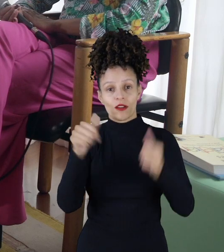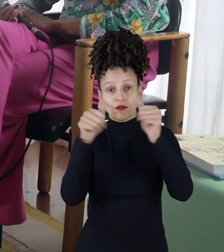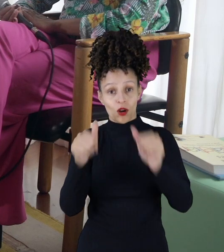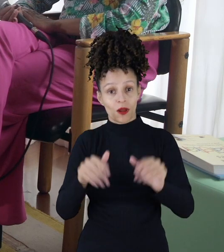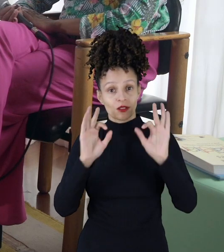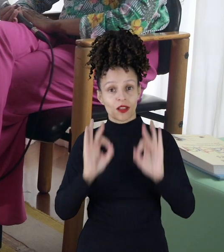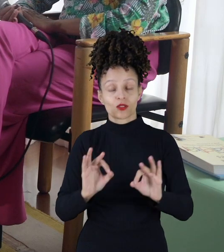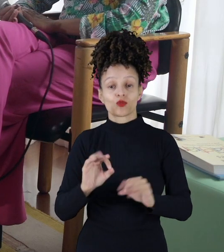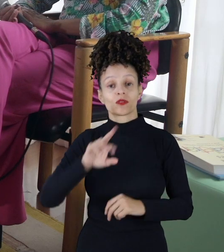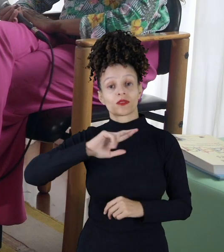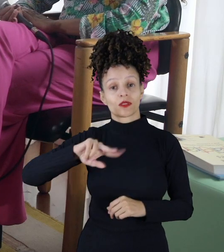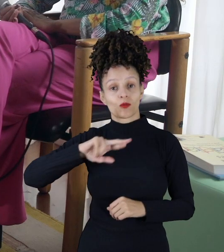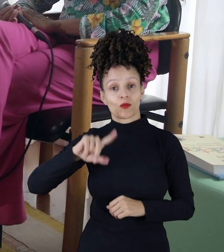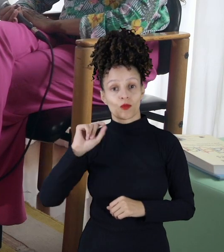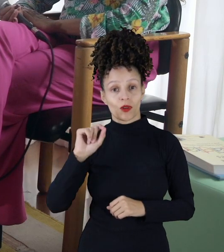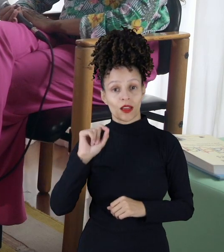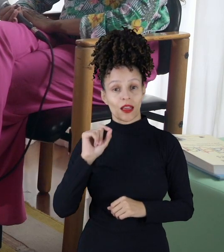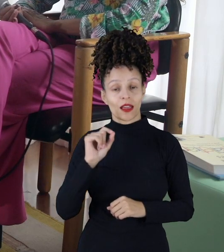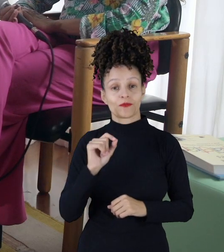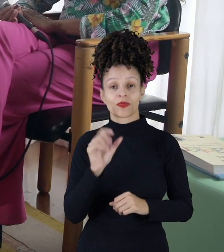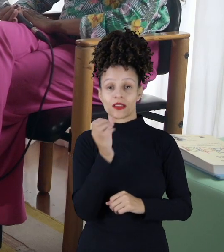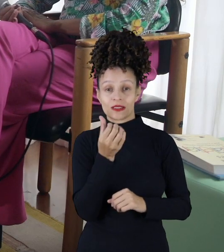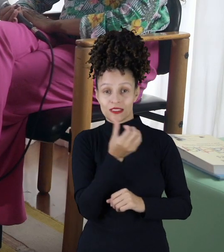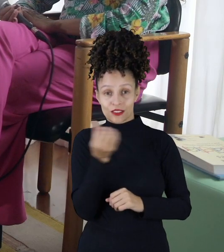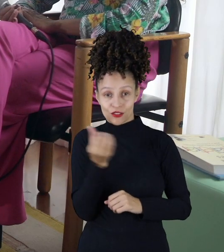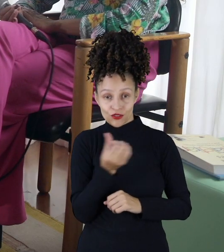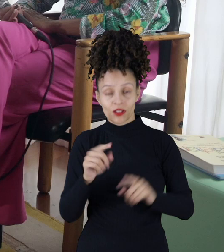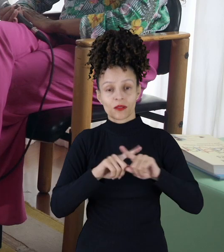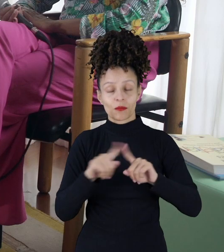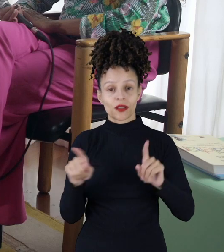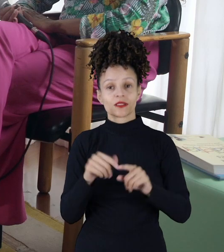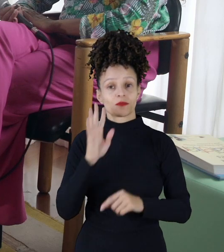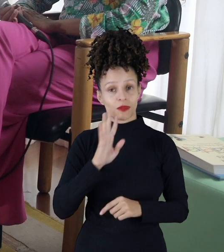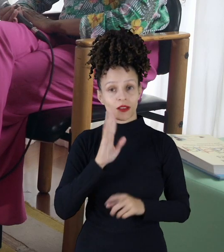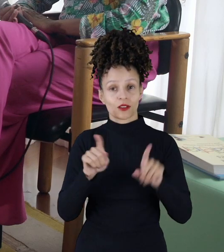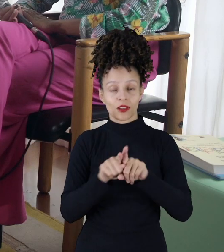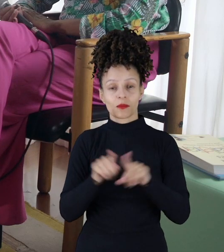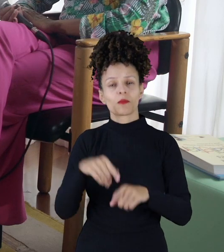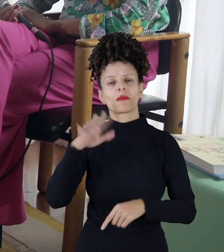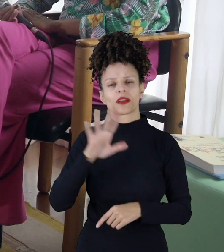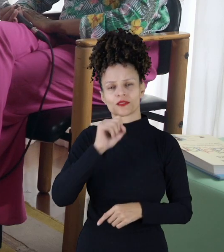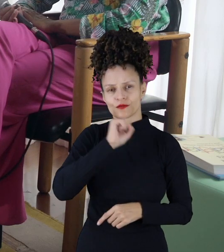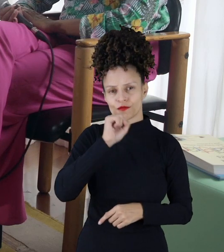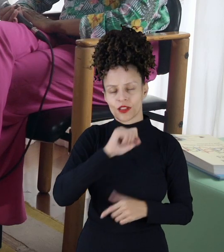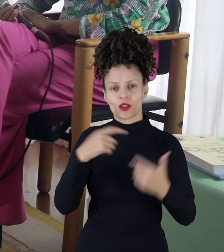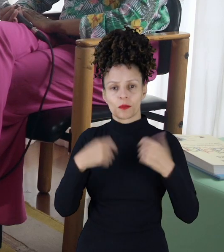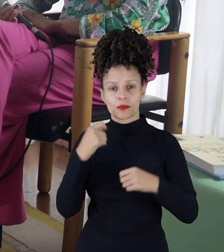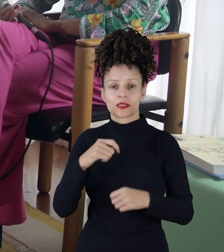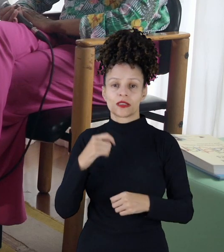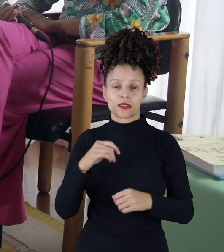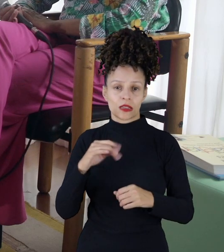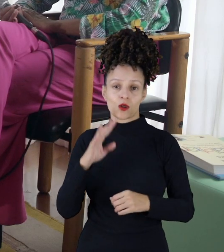está no formato exatamente, né? Ele não está em cestilhas, mas é bem bacana também. Esse é para os